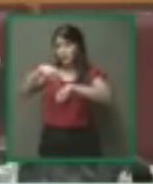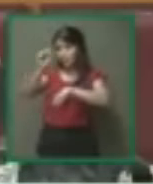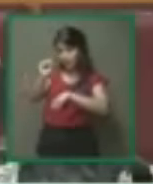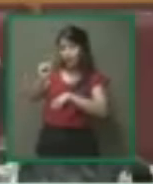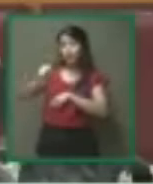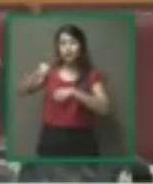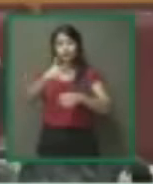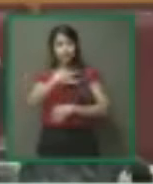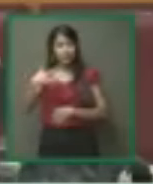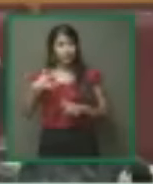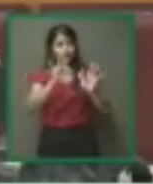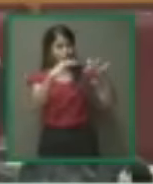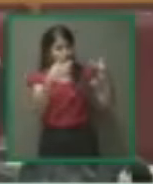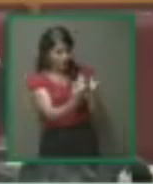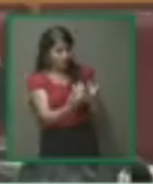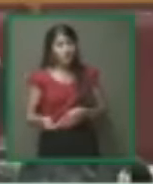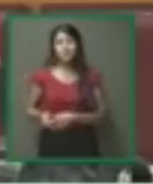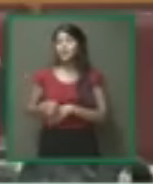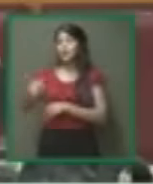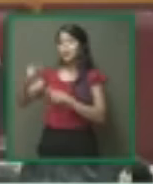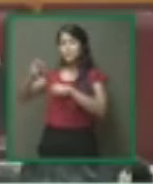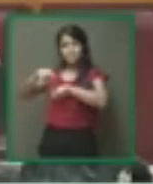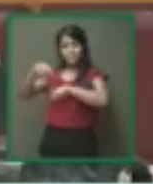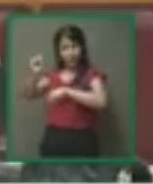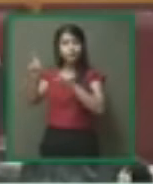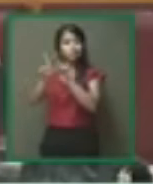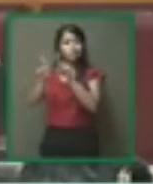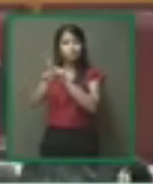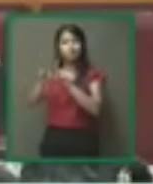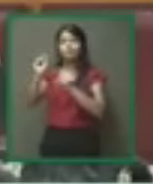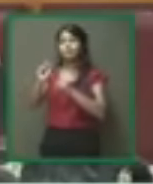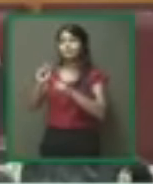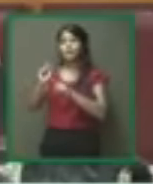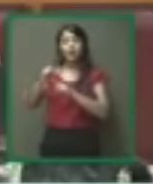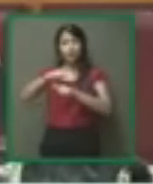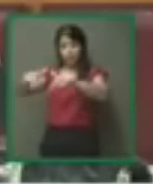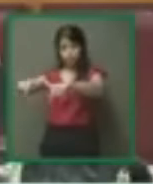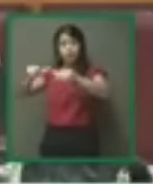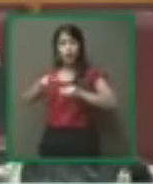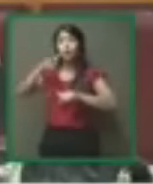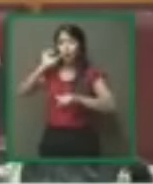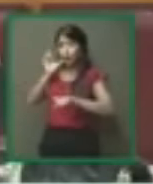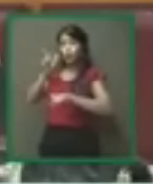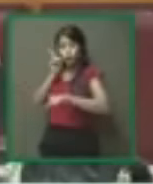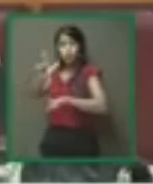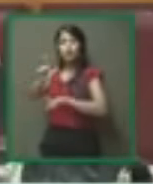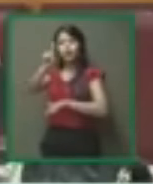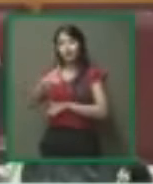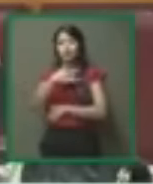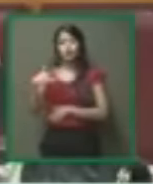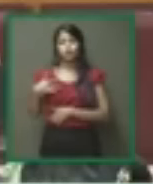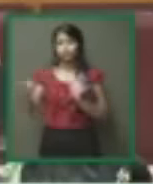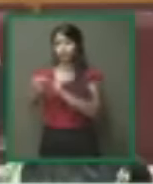em saúde da família, eu sou pós-graduado, inclusive recebi o meu certificado ontem em saúde da